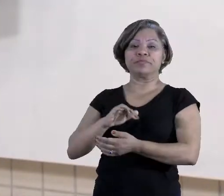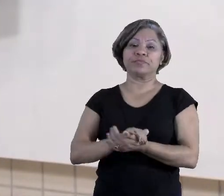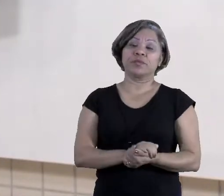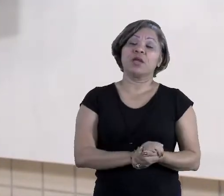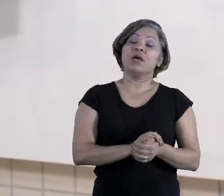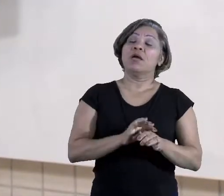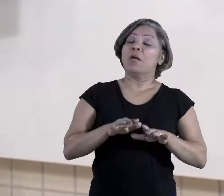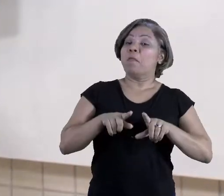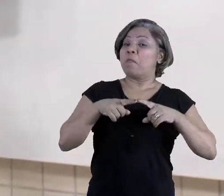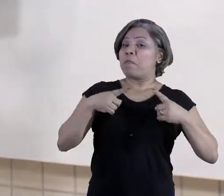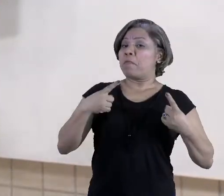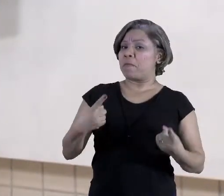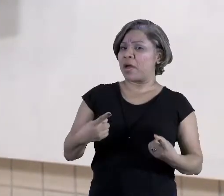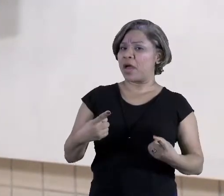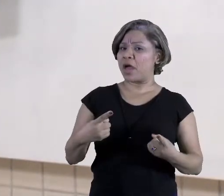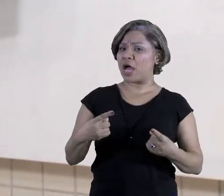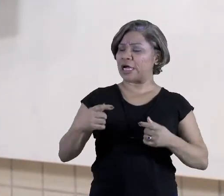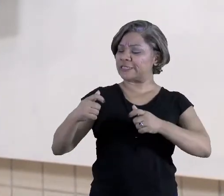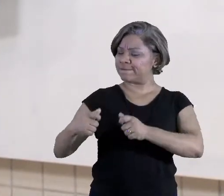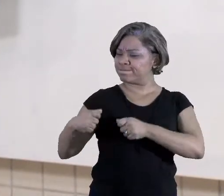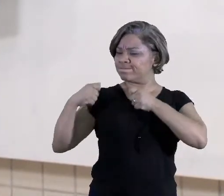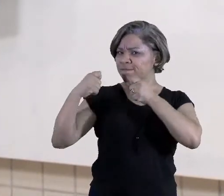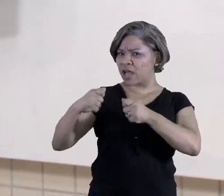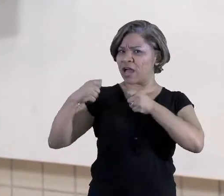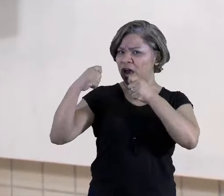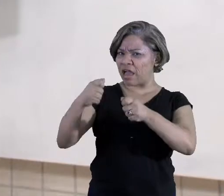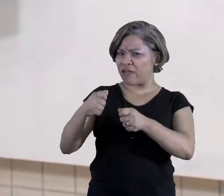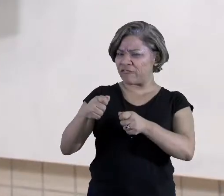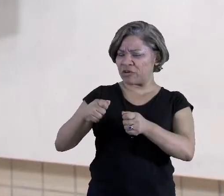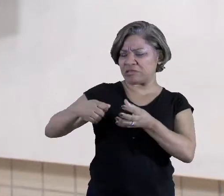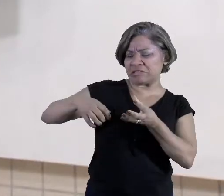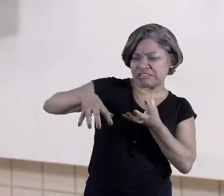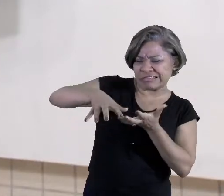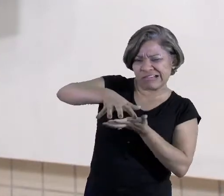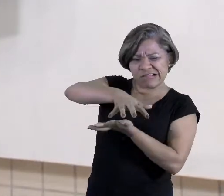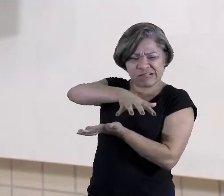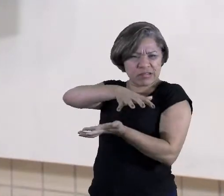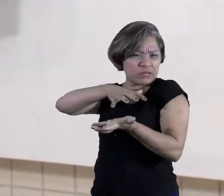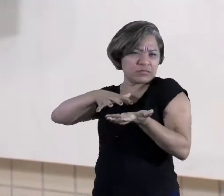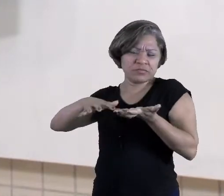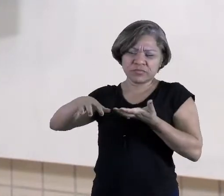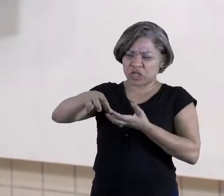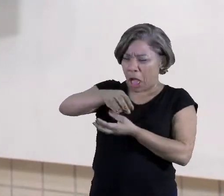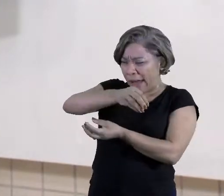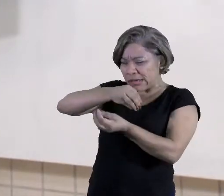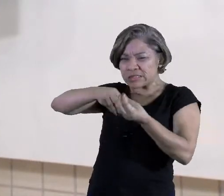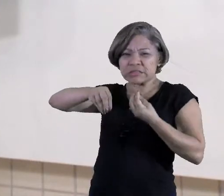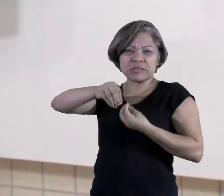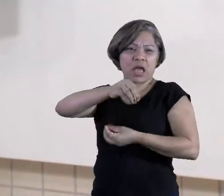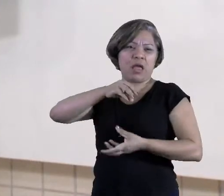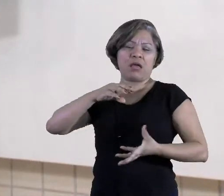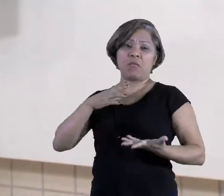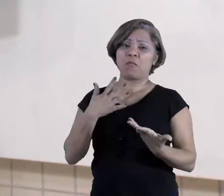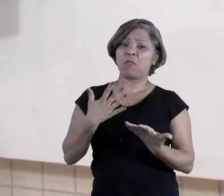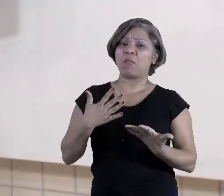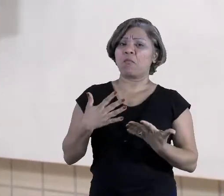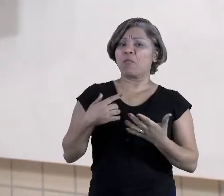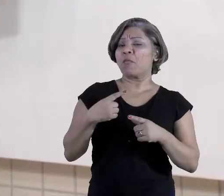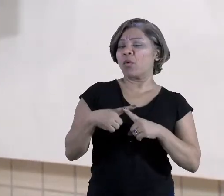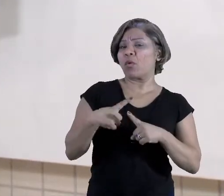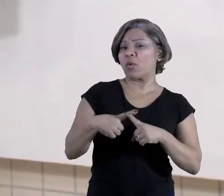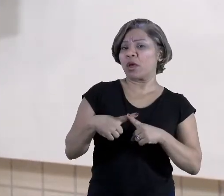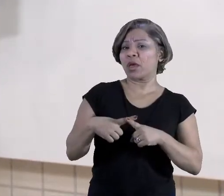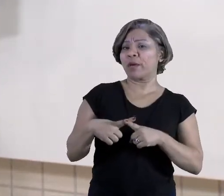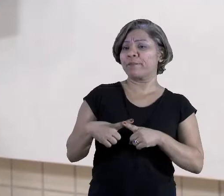Porém, essa revolta foi totalmente desorganizada. Por que, professor, que foi desorganizada? Porque eles não